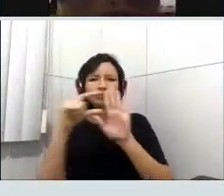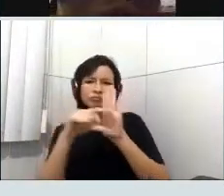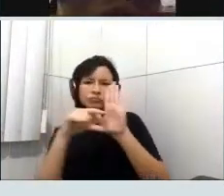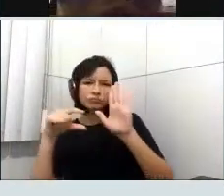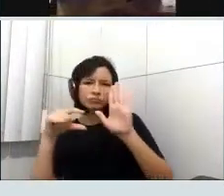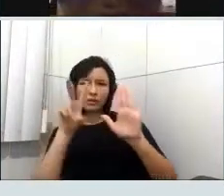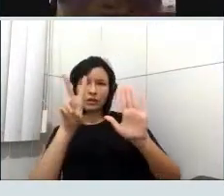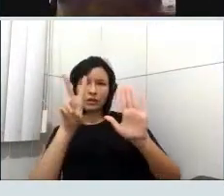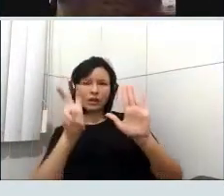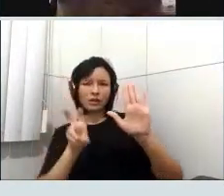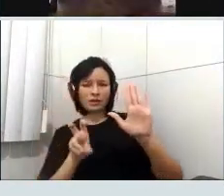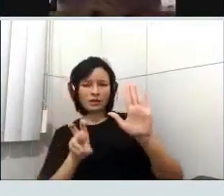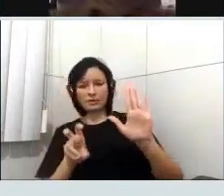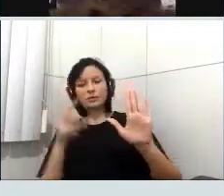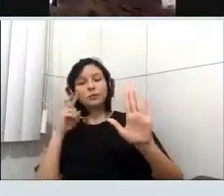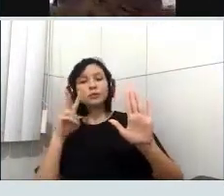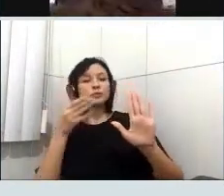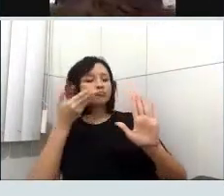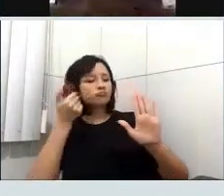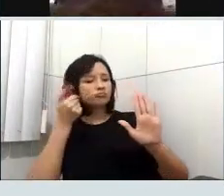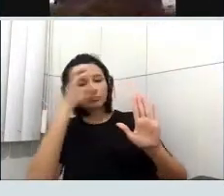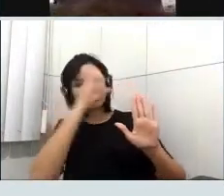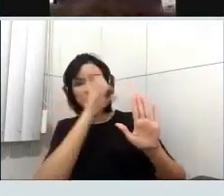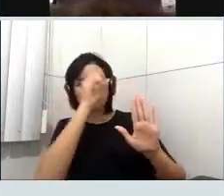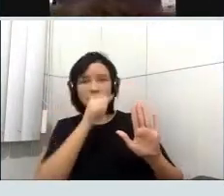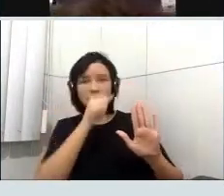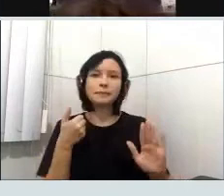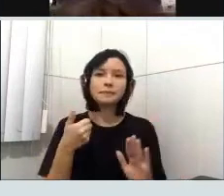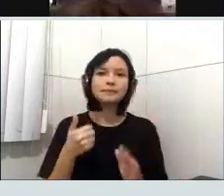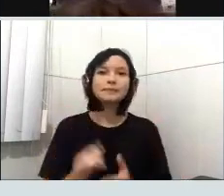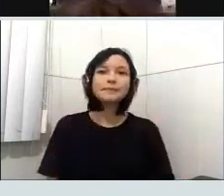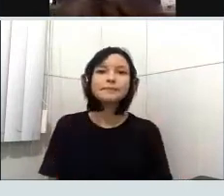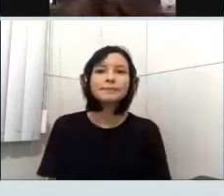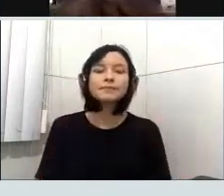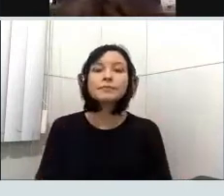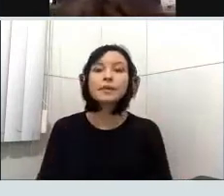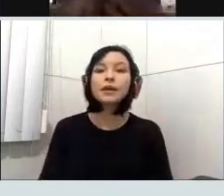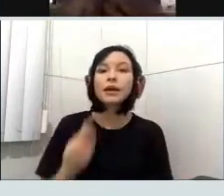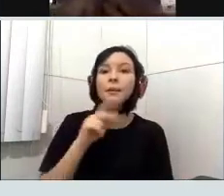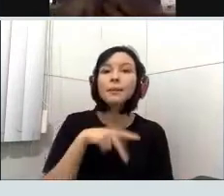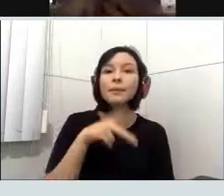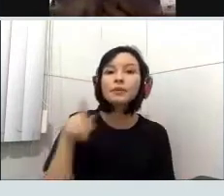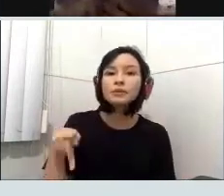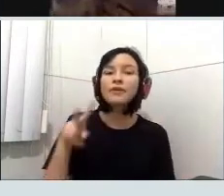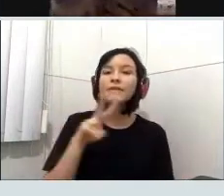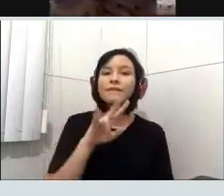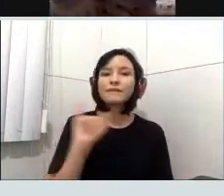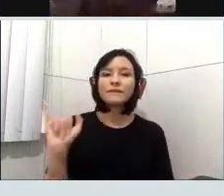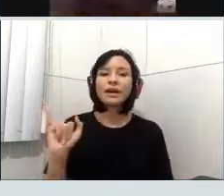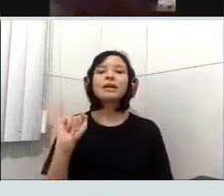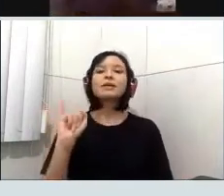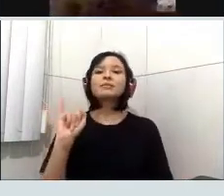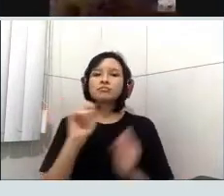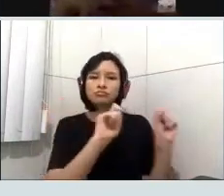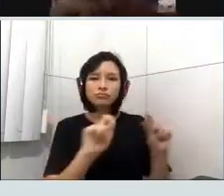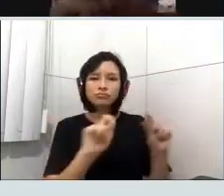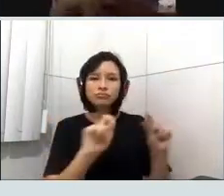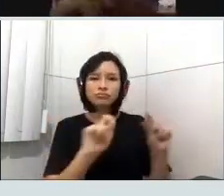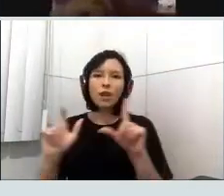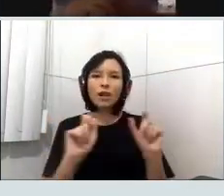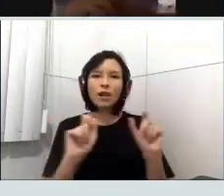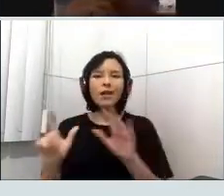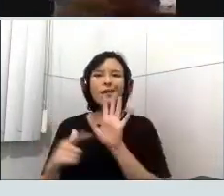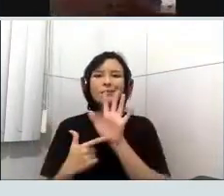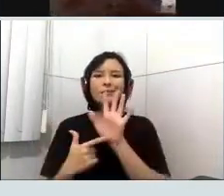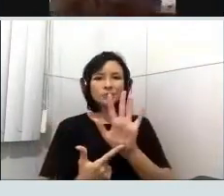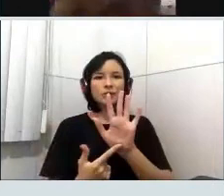temática, certo? A professora vai disponibilizar o slide no Google Slides. Sim, com certeza. Vou disponibilizar não